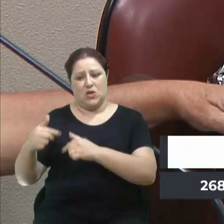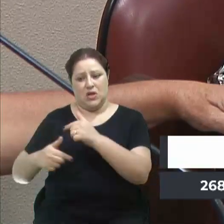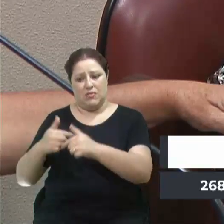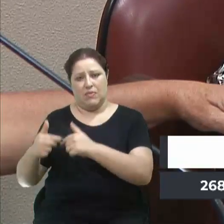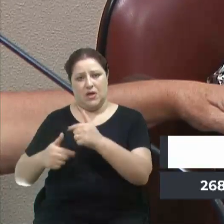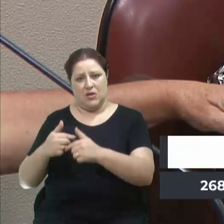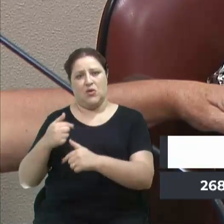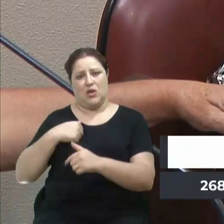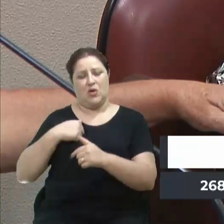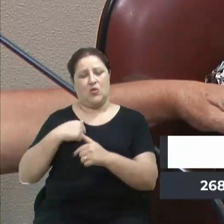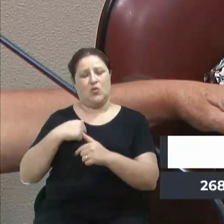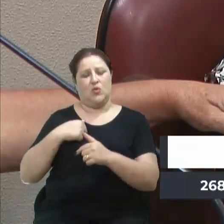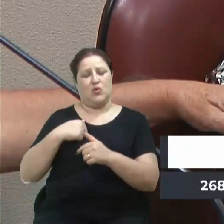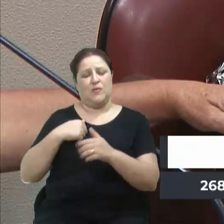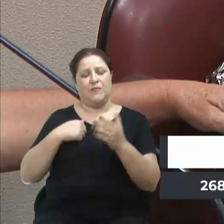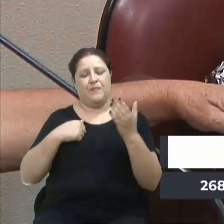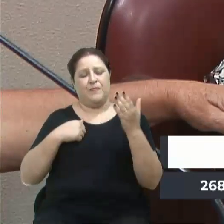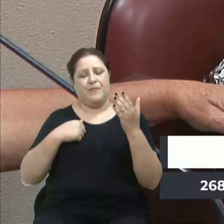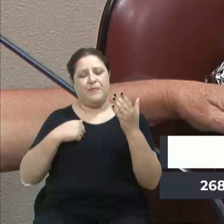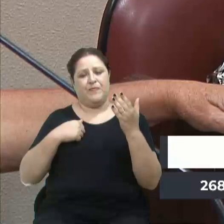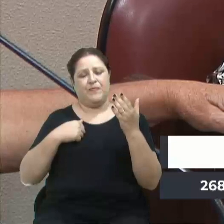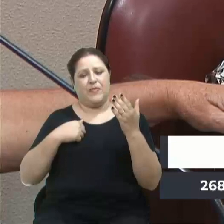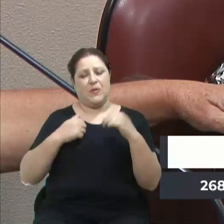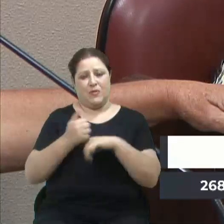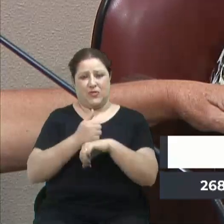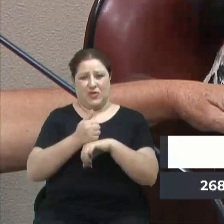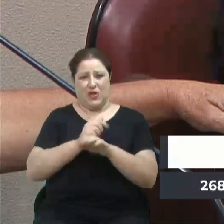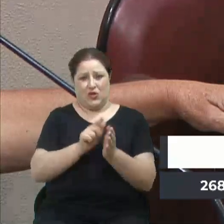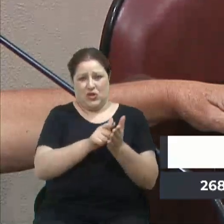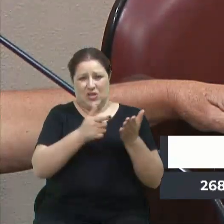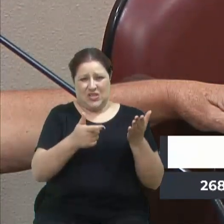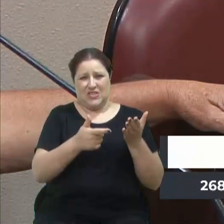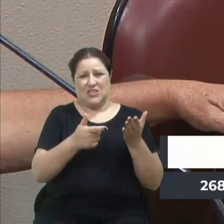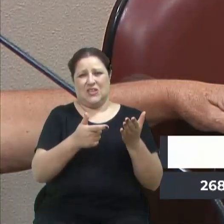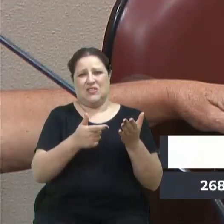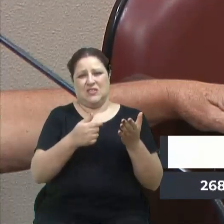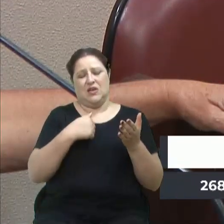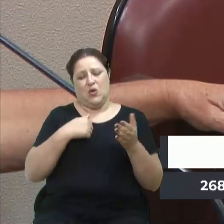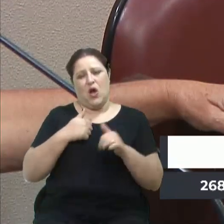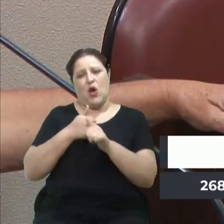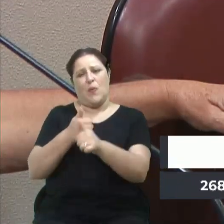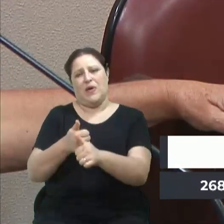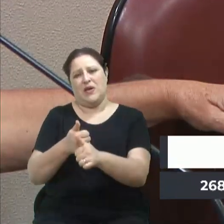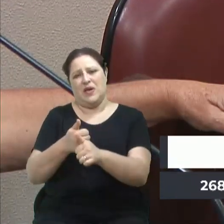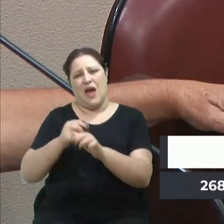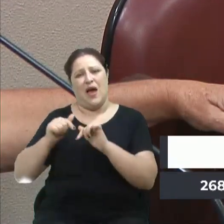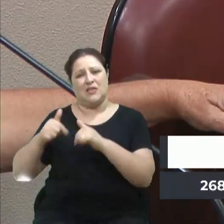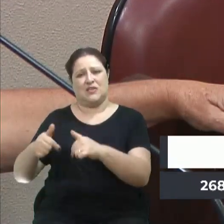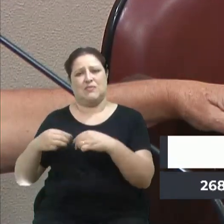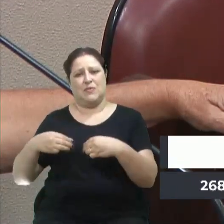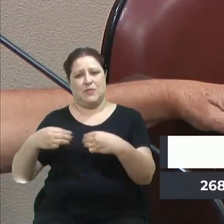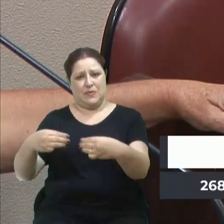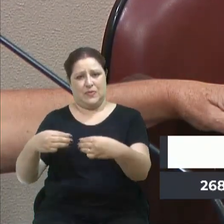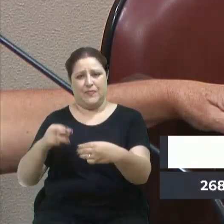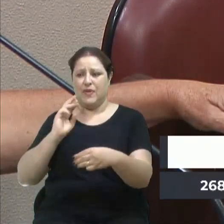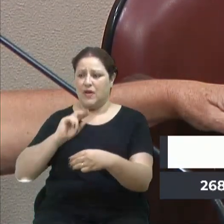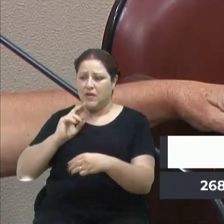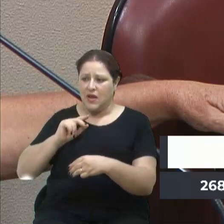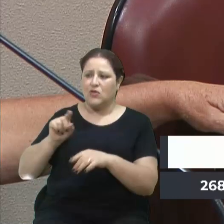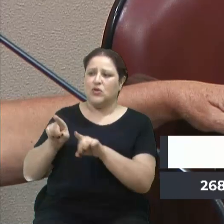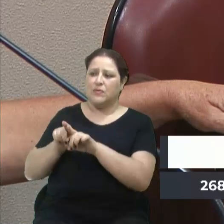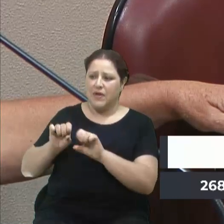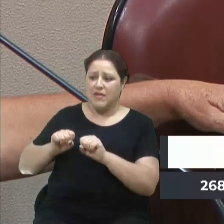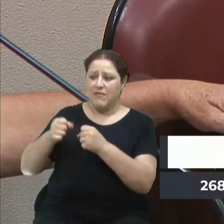Eu, como jornalista, acompanhei muitas vezes essas ações do Ministério do Trabalho. O vereador Renato, já defendemos aqui nessa casa, quando também foi criticado em